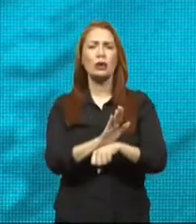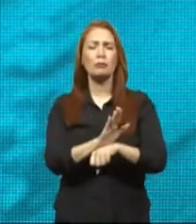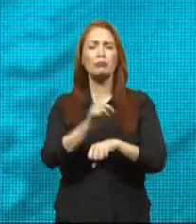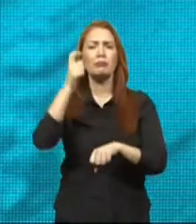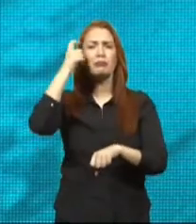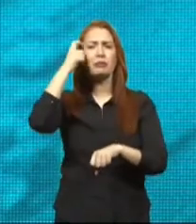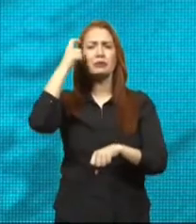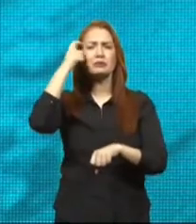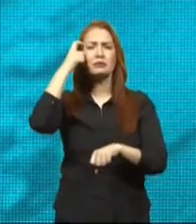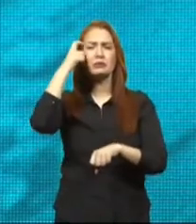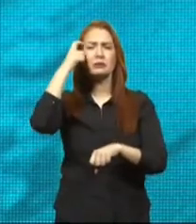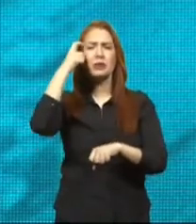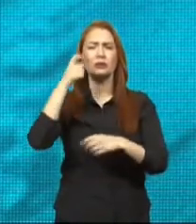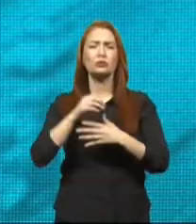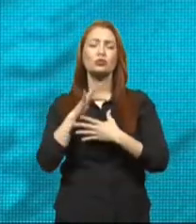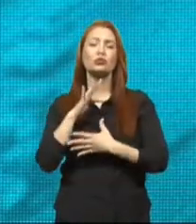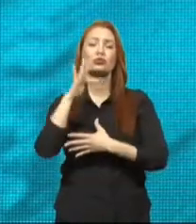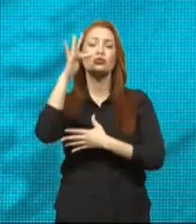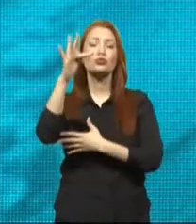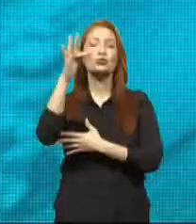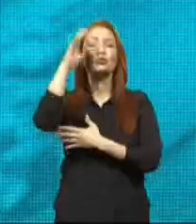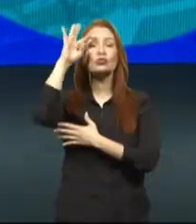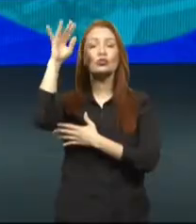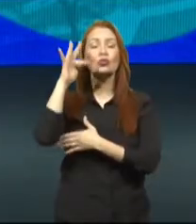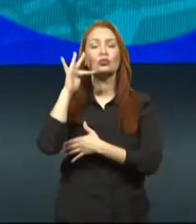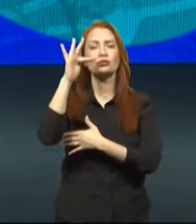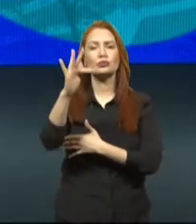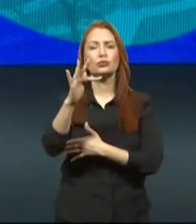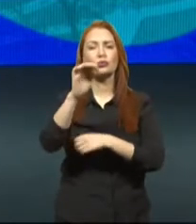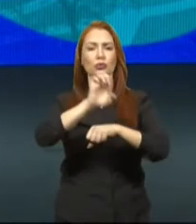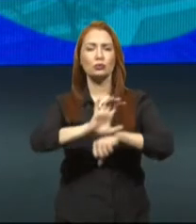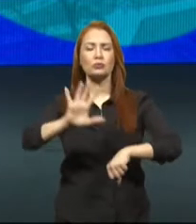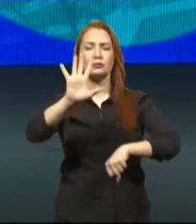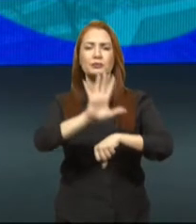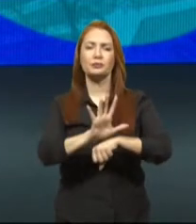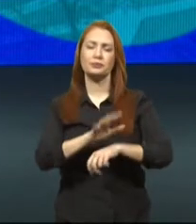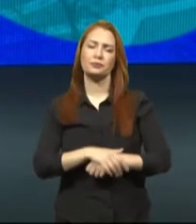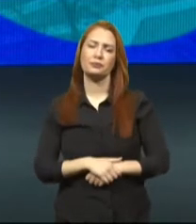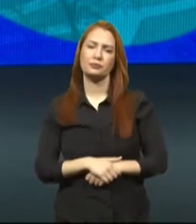Dos nossos sonhos, assim, para o nosso estado?